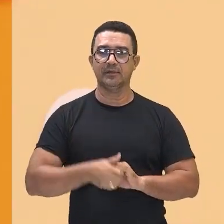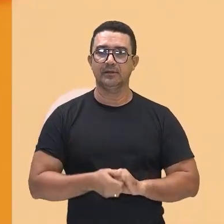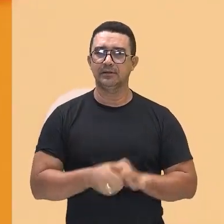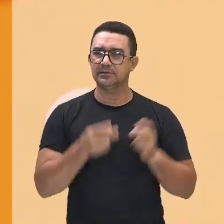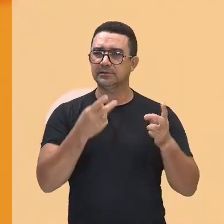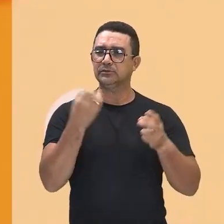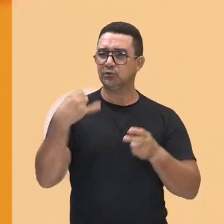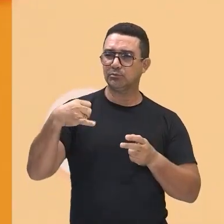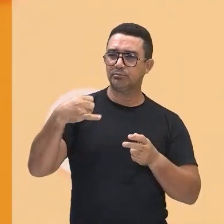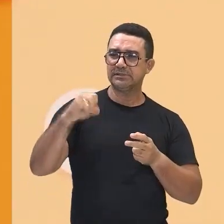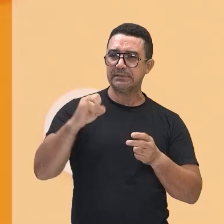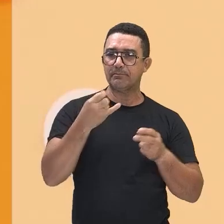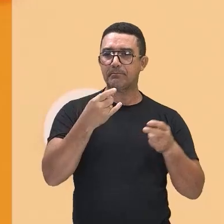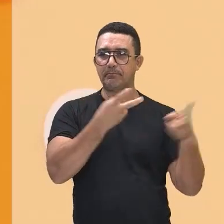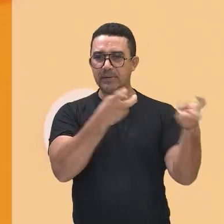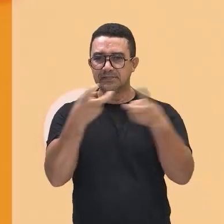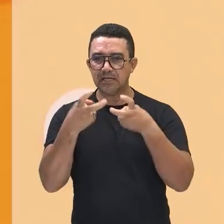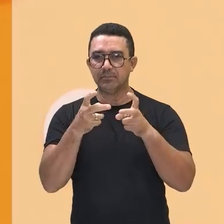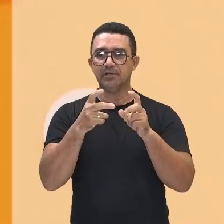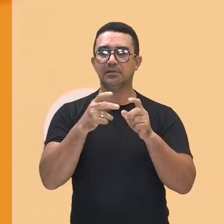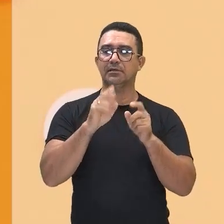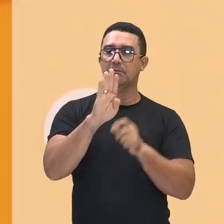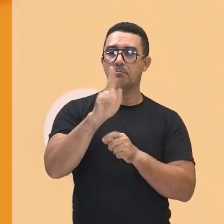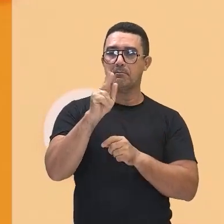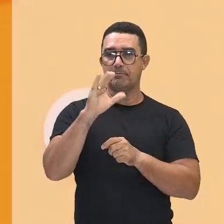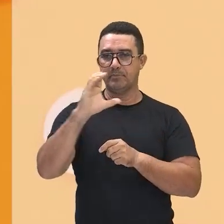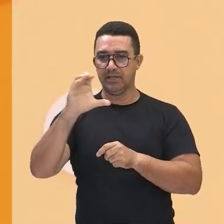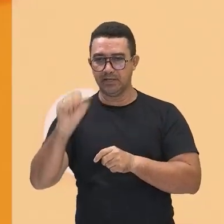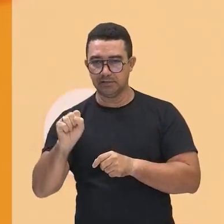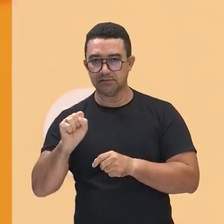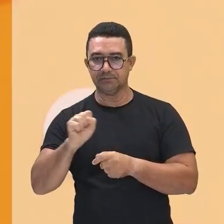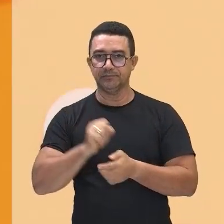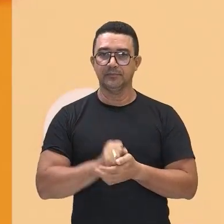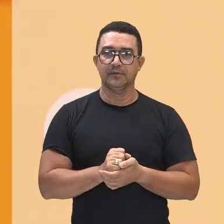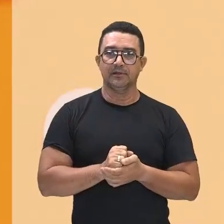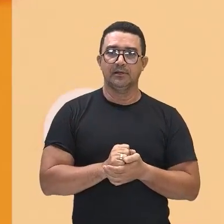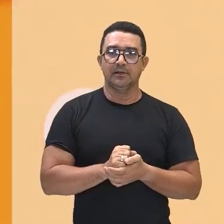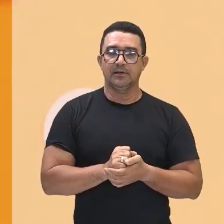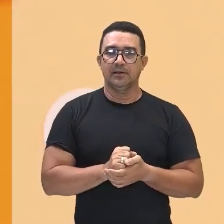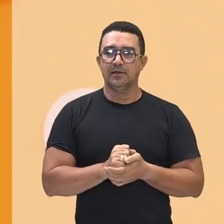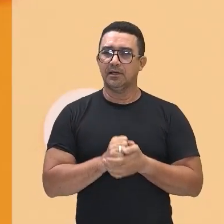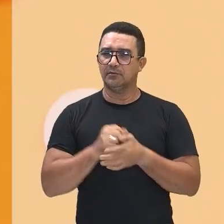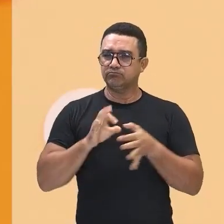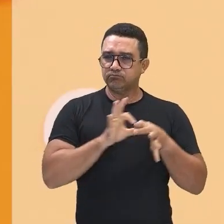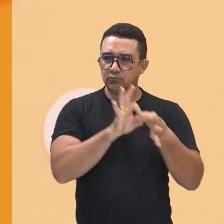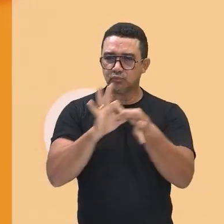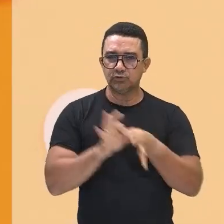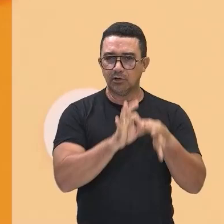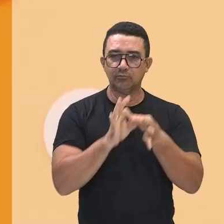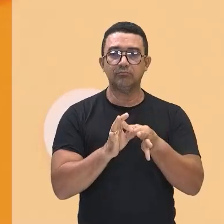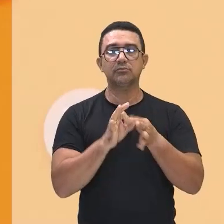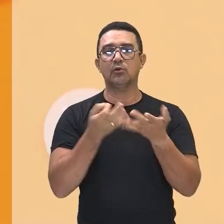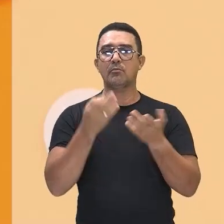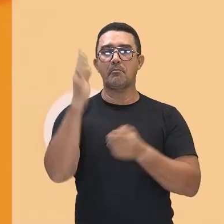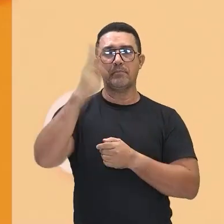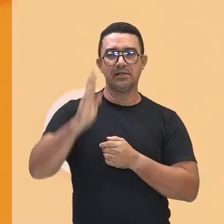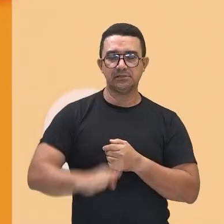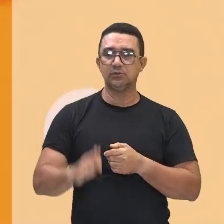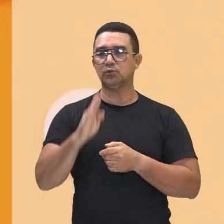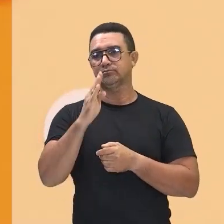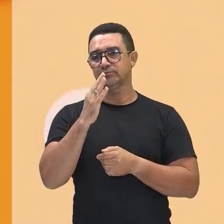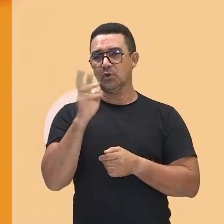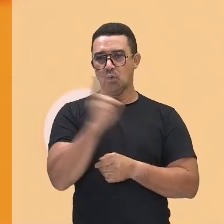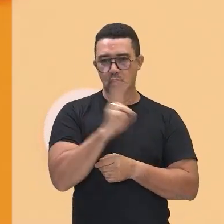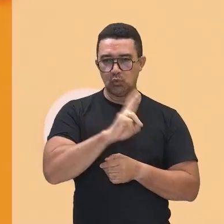observa aí que o BRICS, tá? Ele vai ser um acrônico da junção desses países, Brasil, Rússia, Índia, China